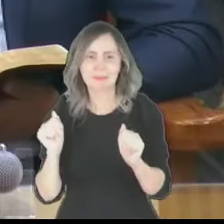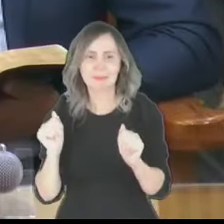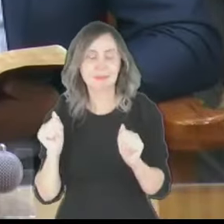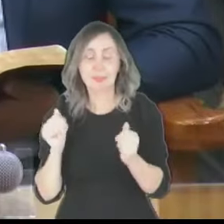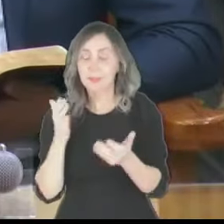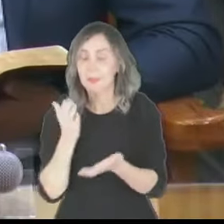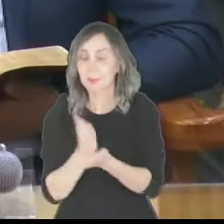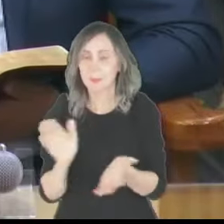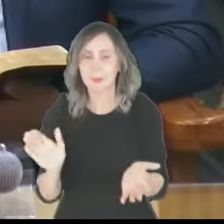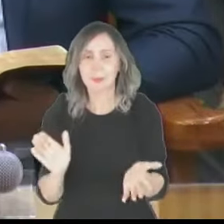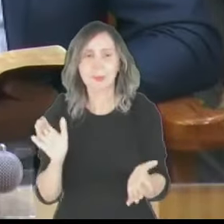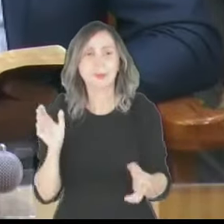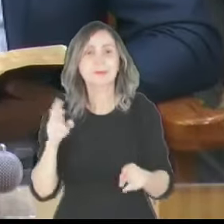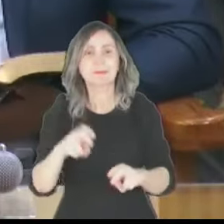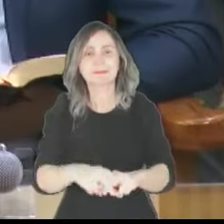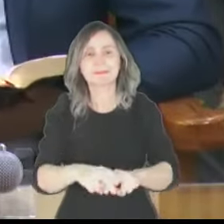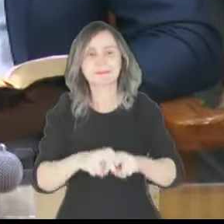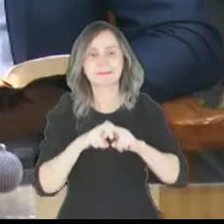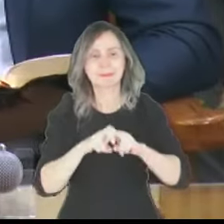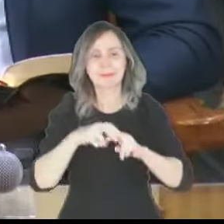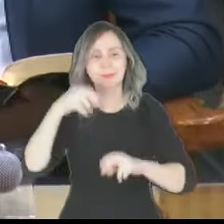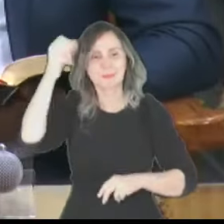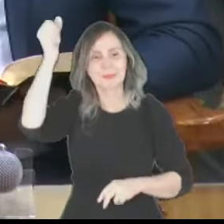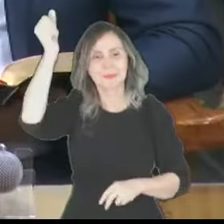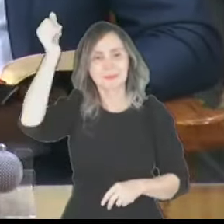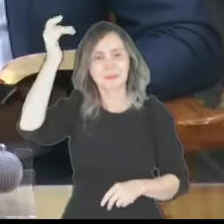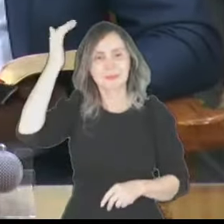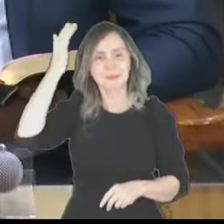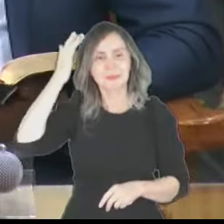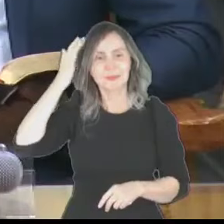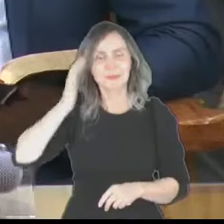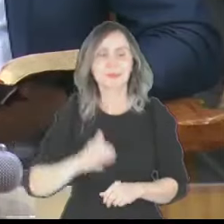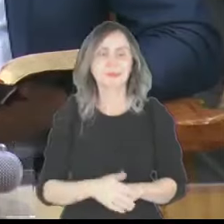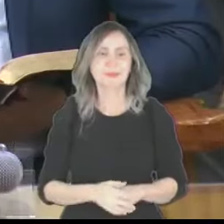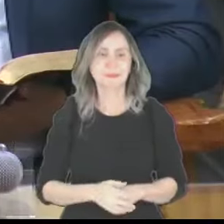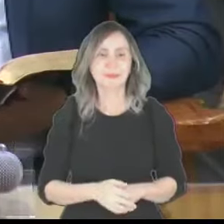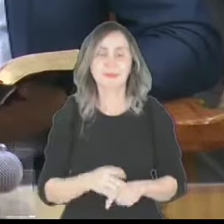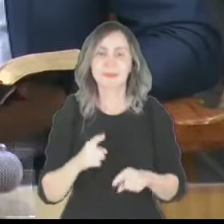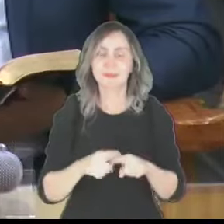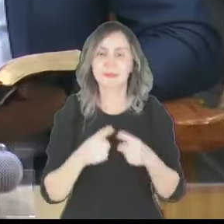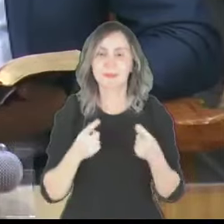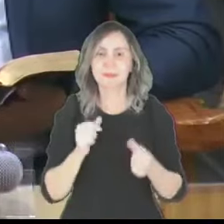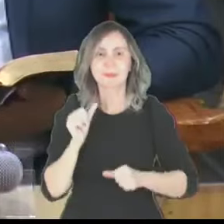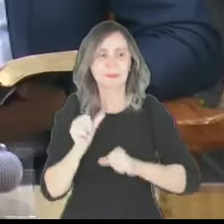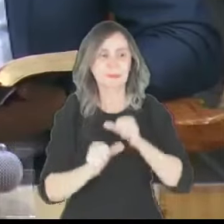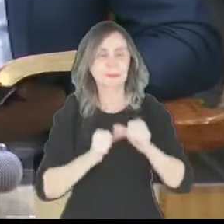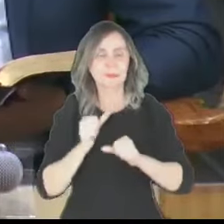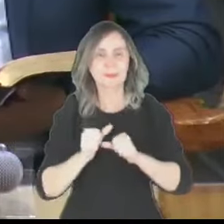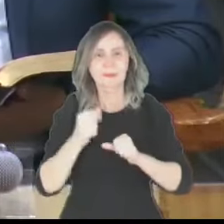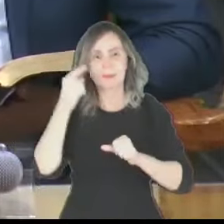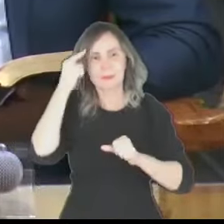Por causa da graça Mas transformai-vos Pela renovação Do